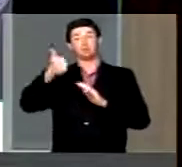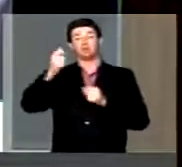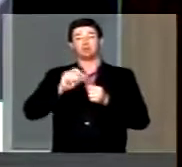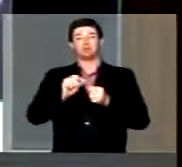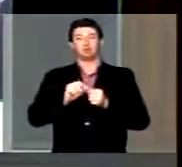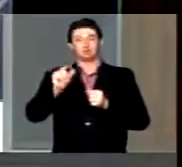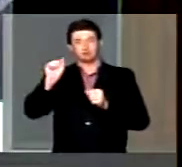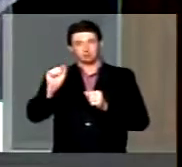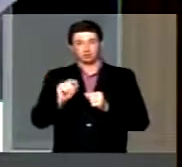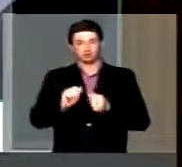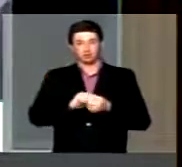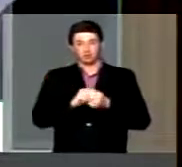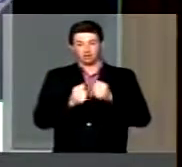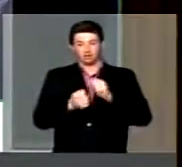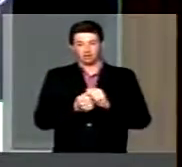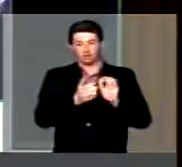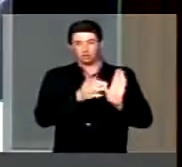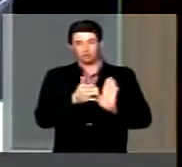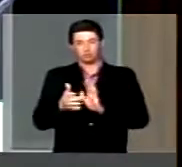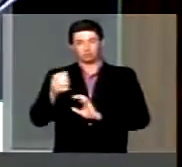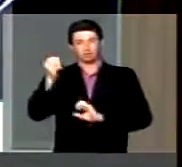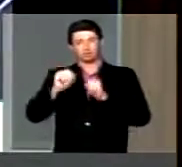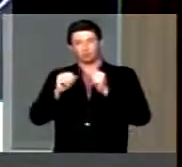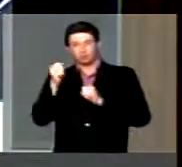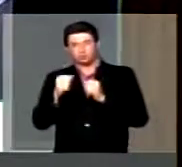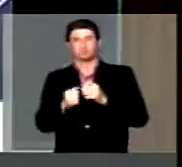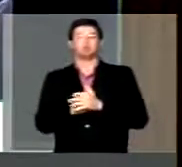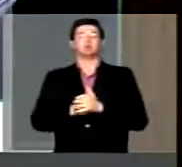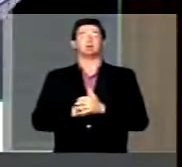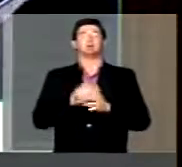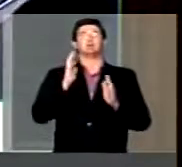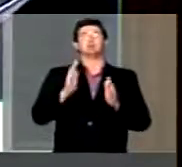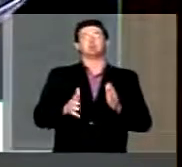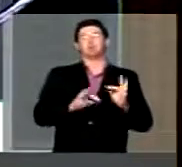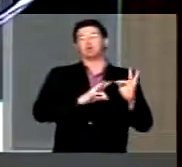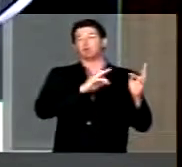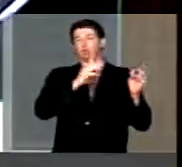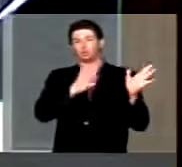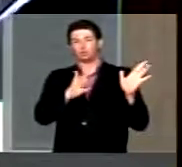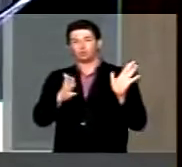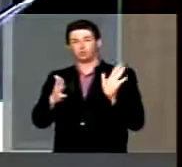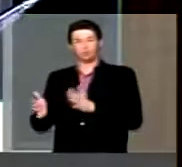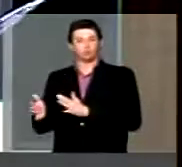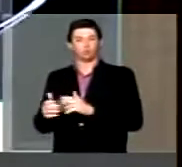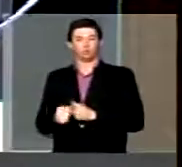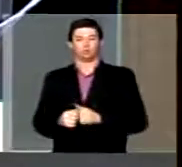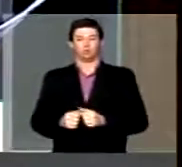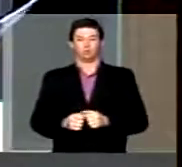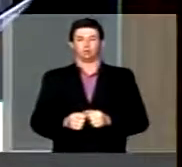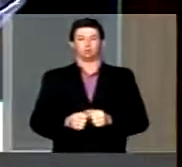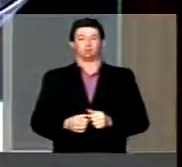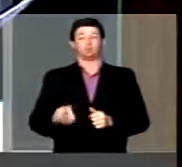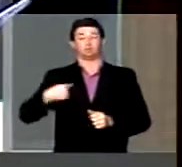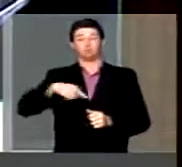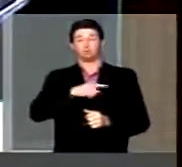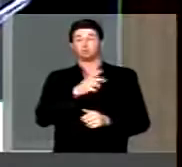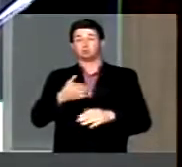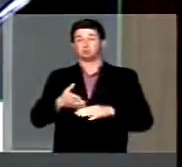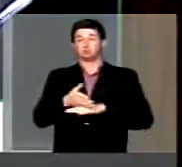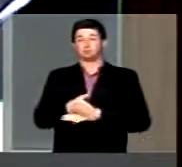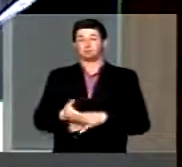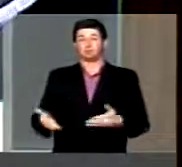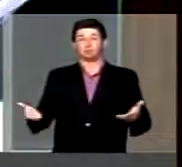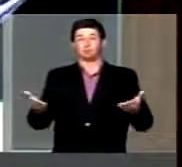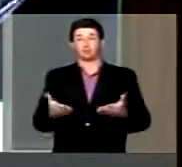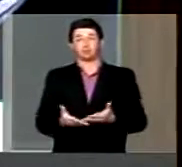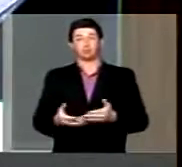nada, adaptar seus processos de produção ao longo de toda a cadeia produtiva. Estamos ingressando,